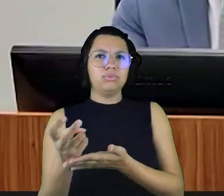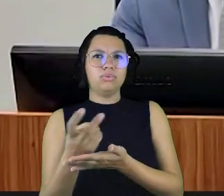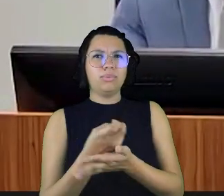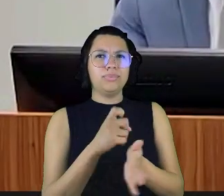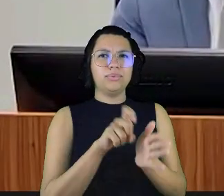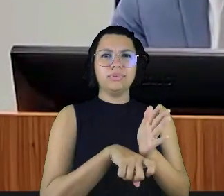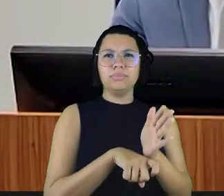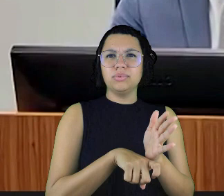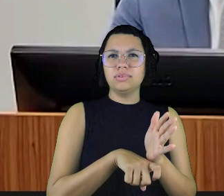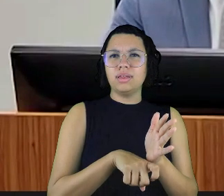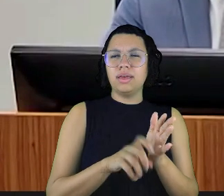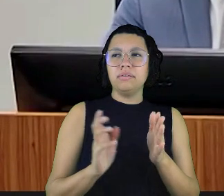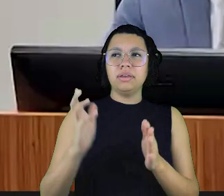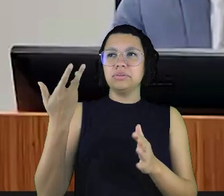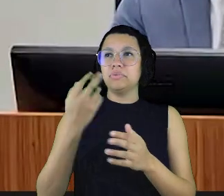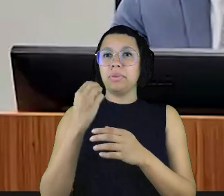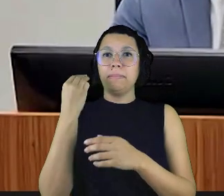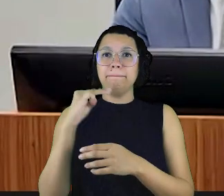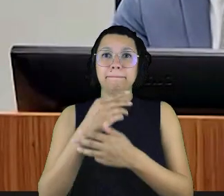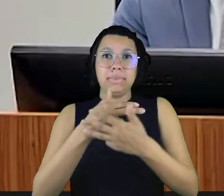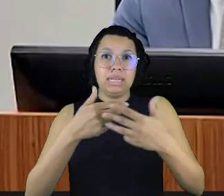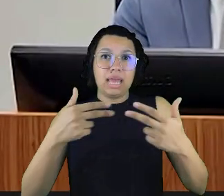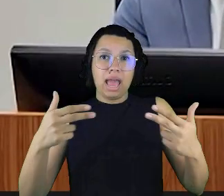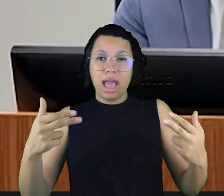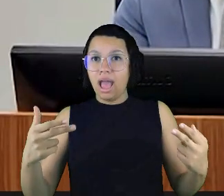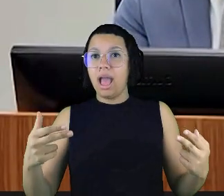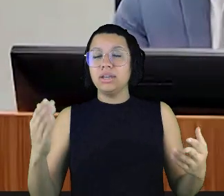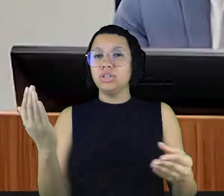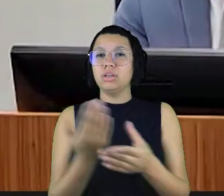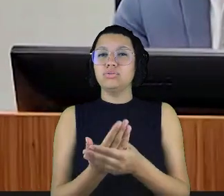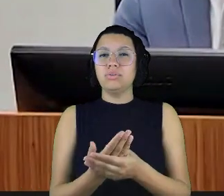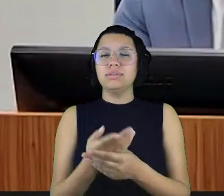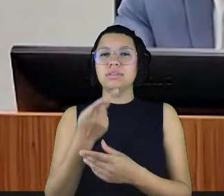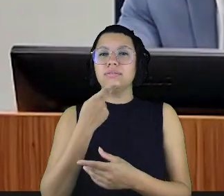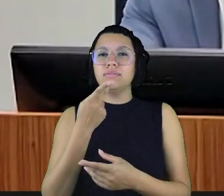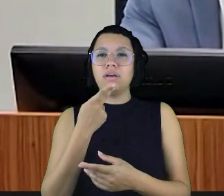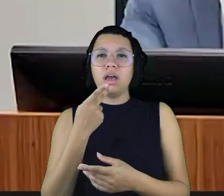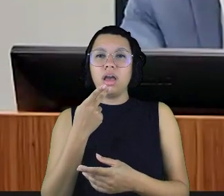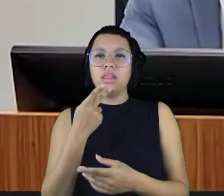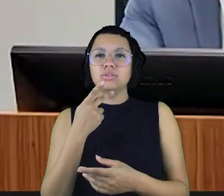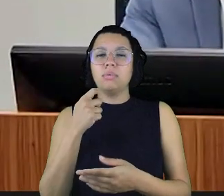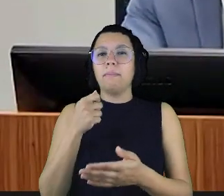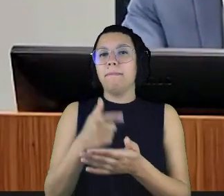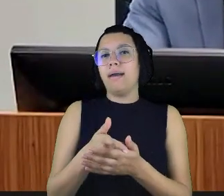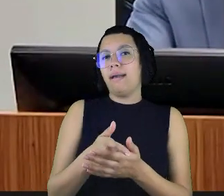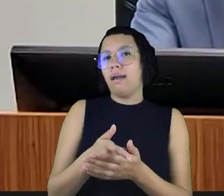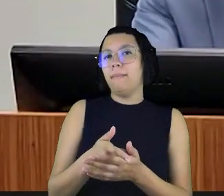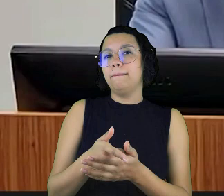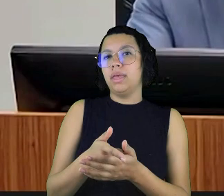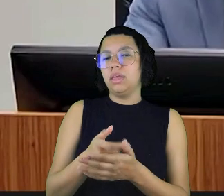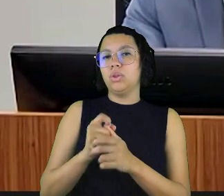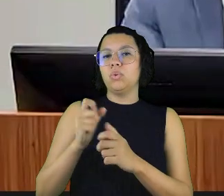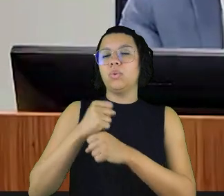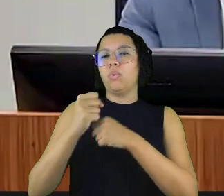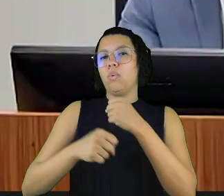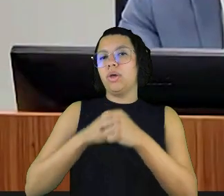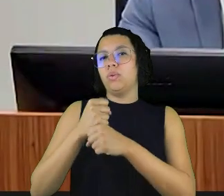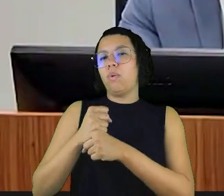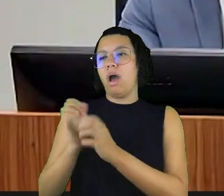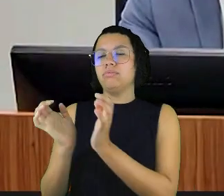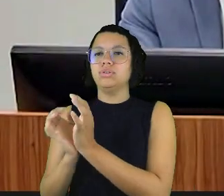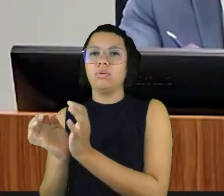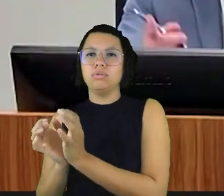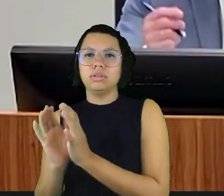ações que tratam de anuidade de conselho, enquanto você tem uma macro